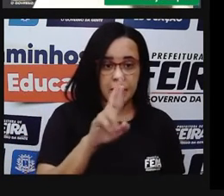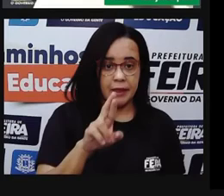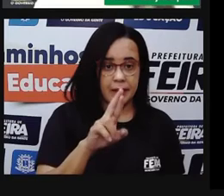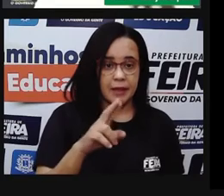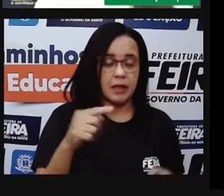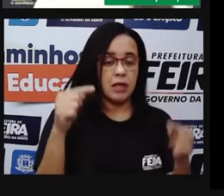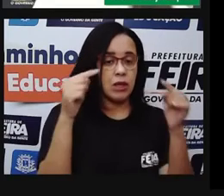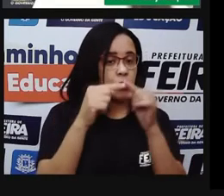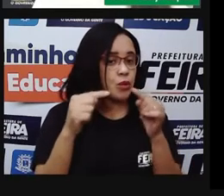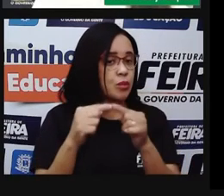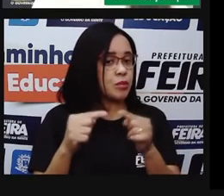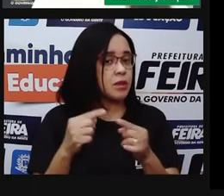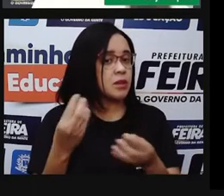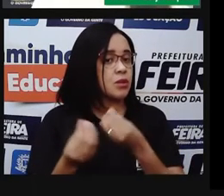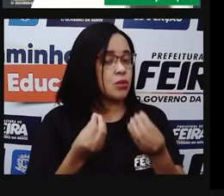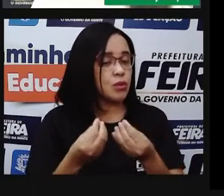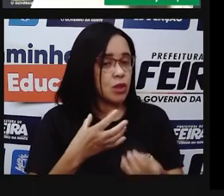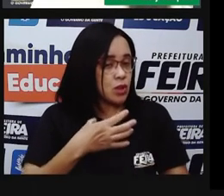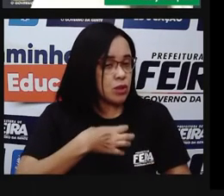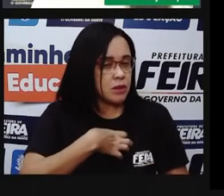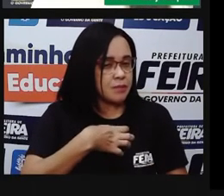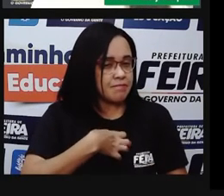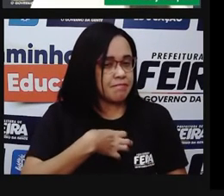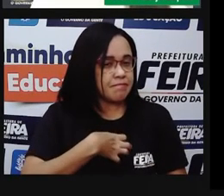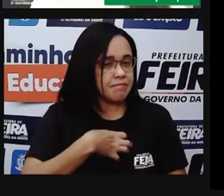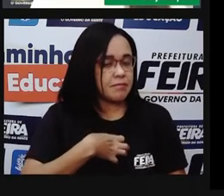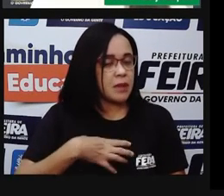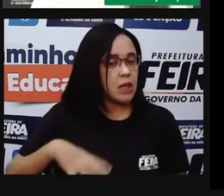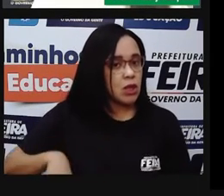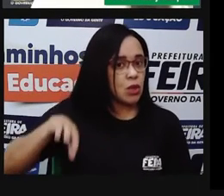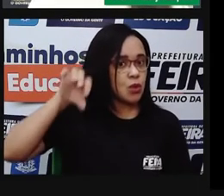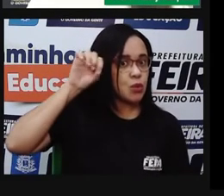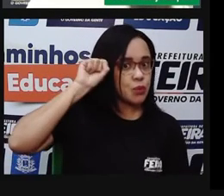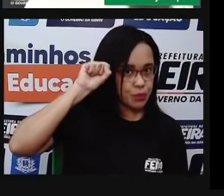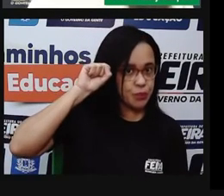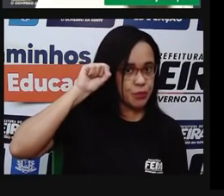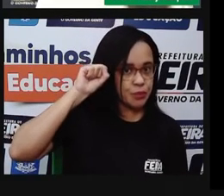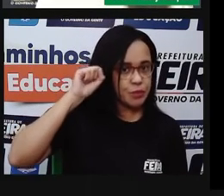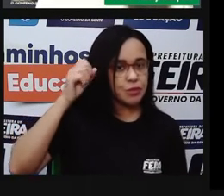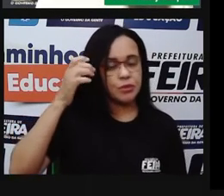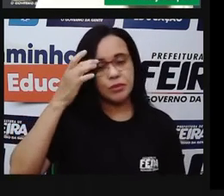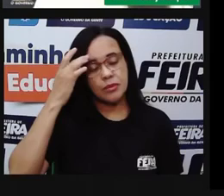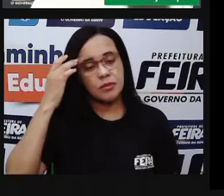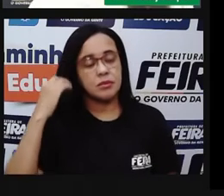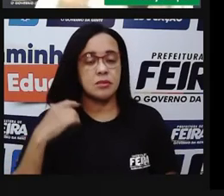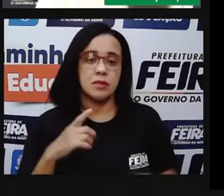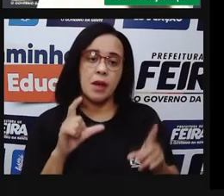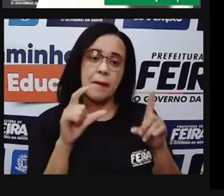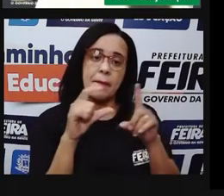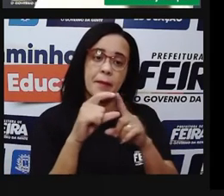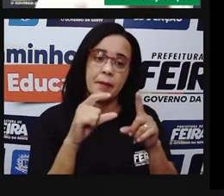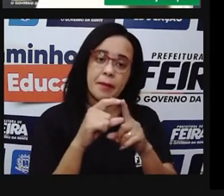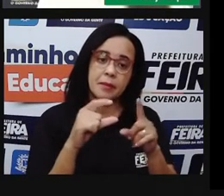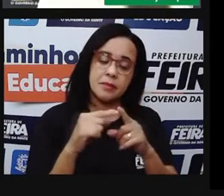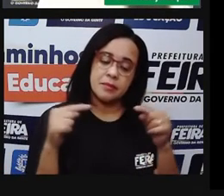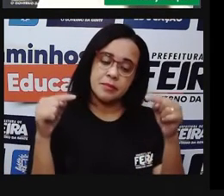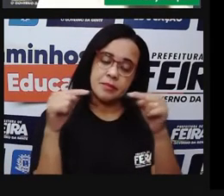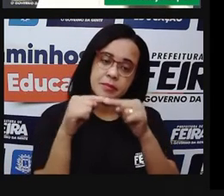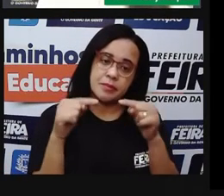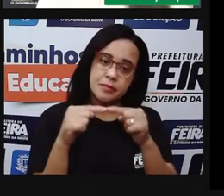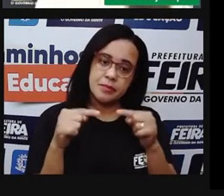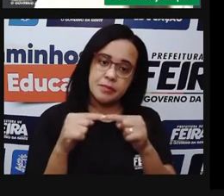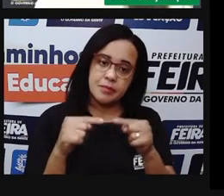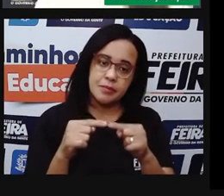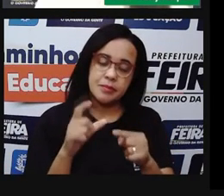gente emite apenas um som, tá bom, gente? Então, quando isso ocorre, chamamos essa palavra, né, essas duas letras de